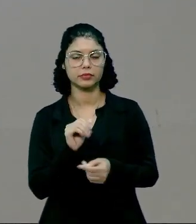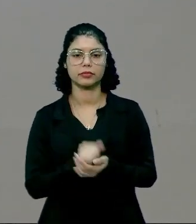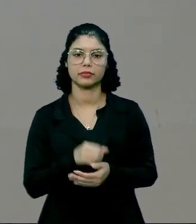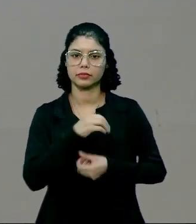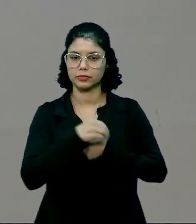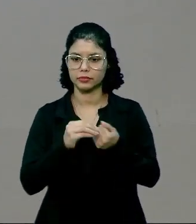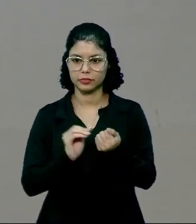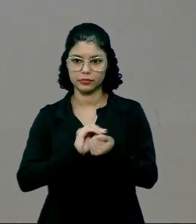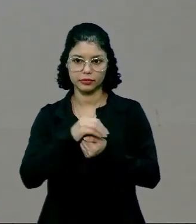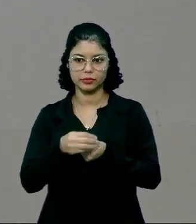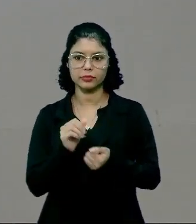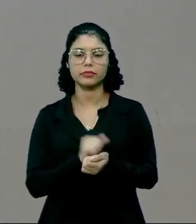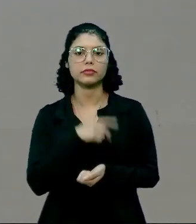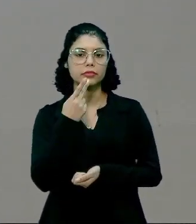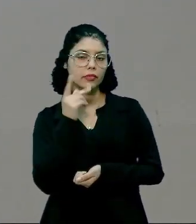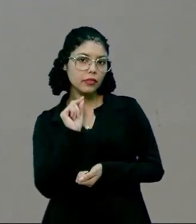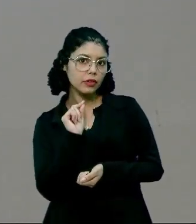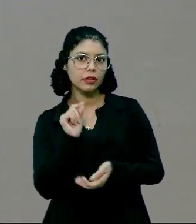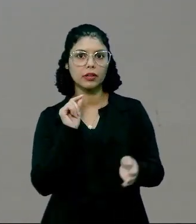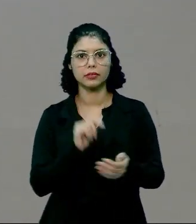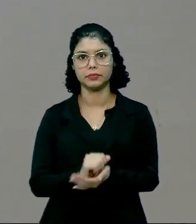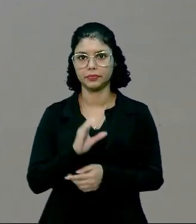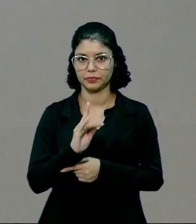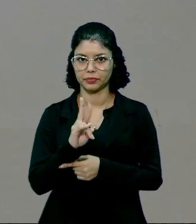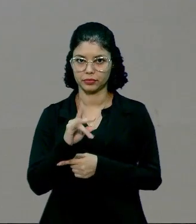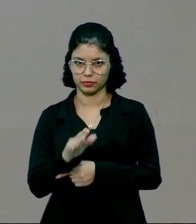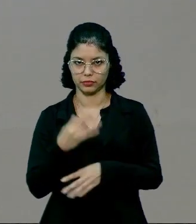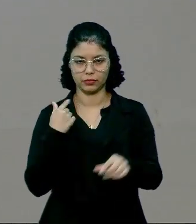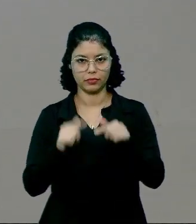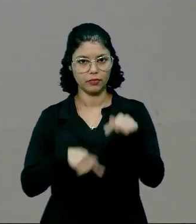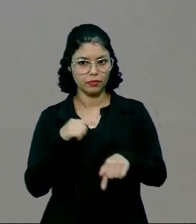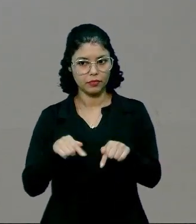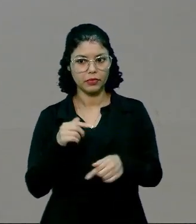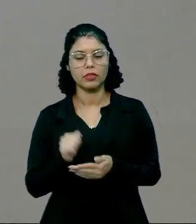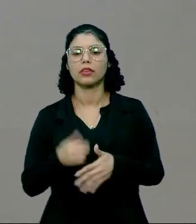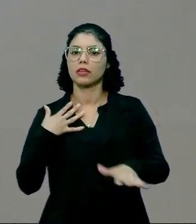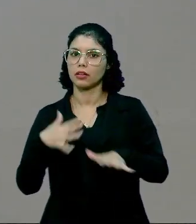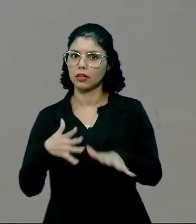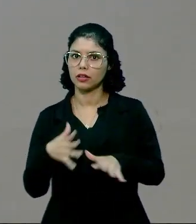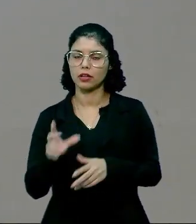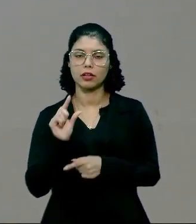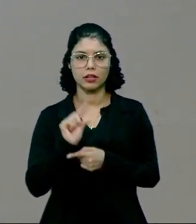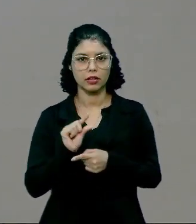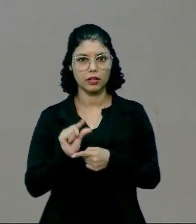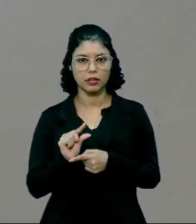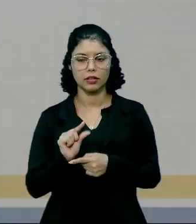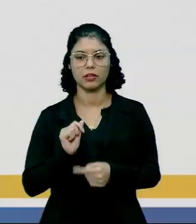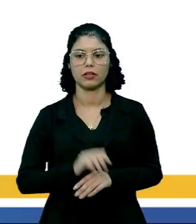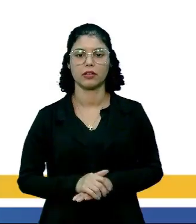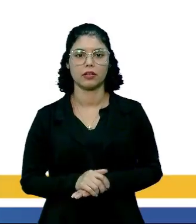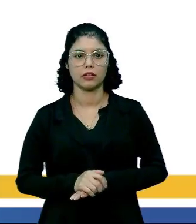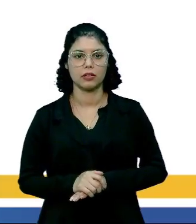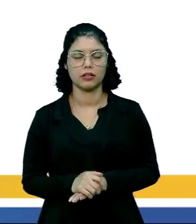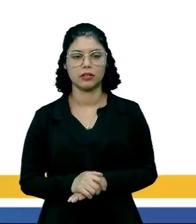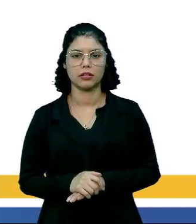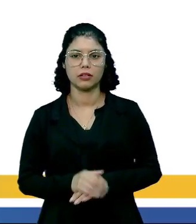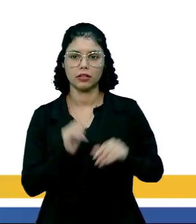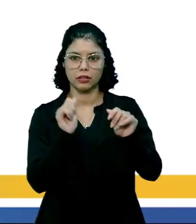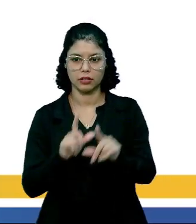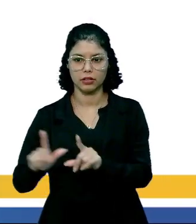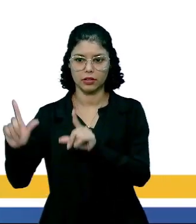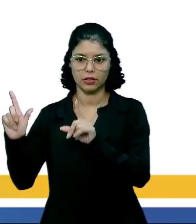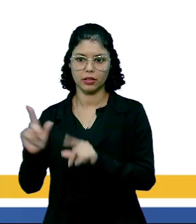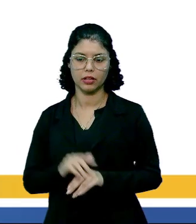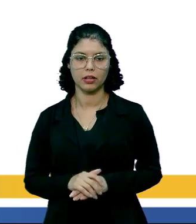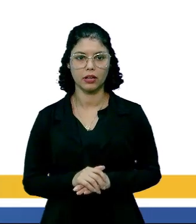logo nós vamos falar de cinética química Então esse médica química ela é um movimento de partículas tudo bem Acompanha comigo aí na